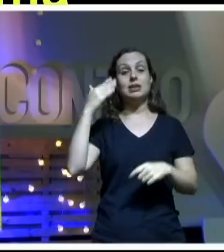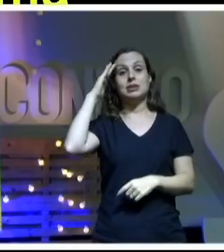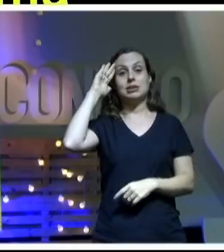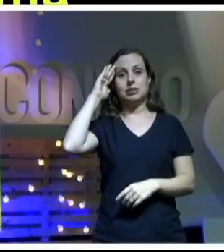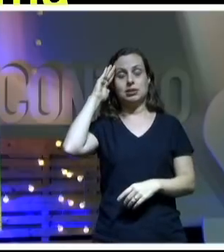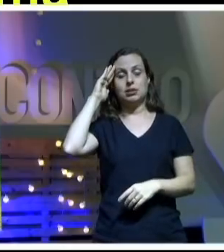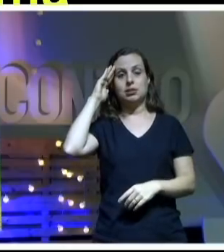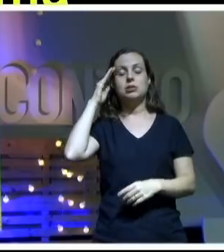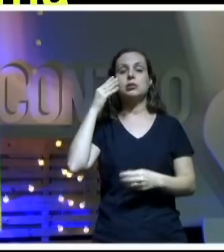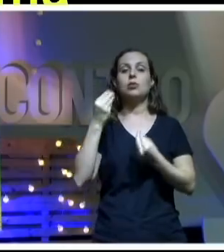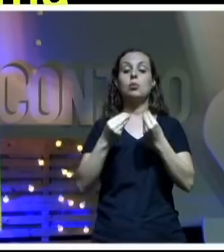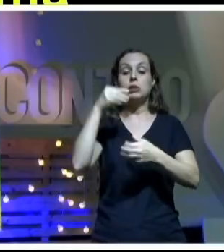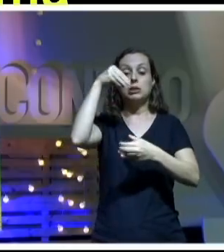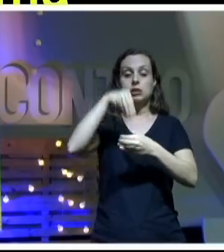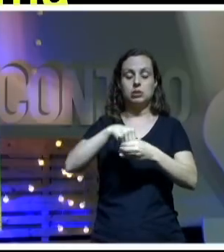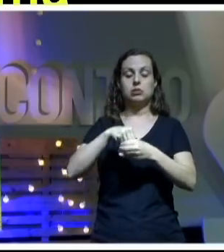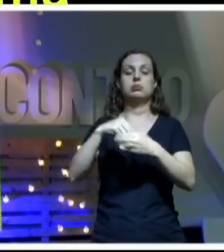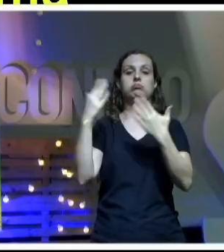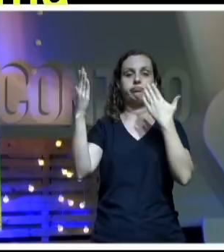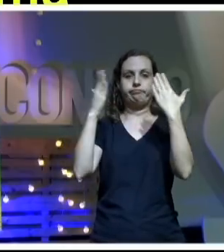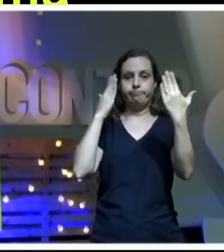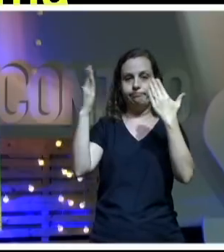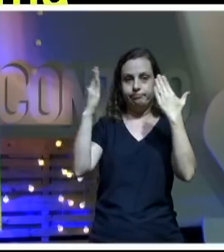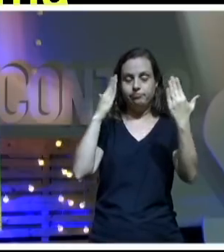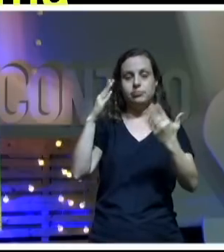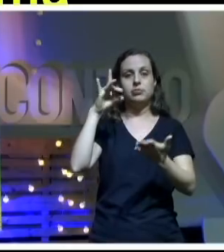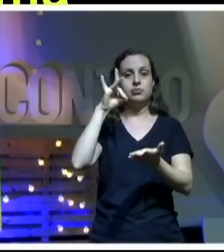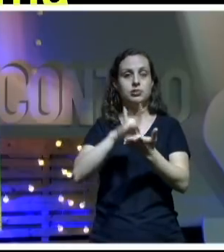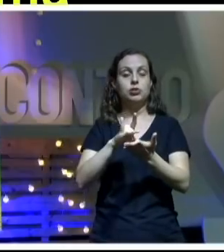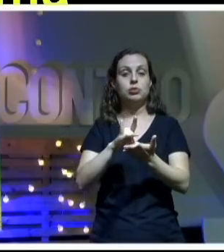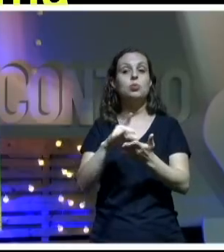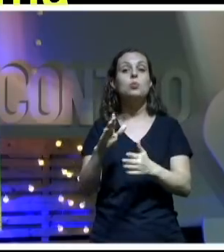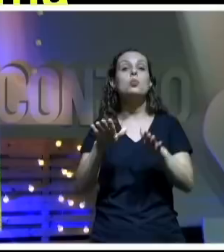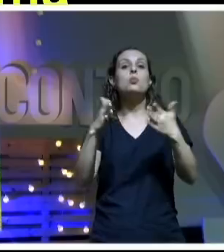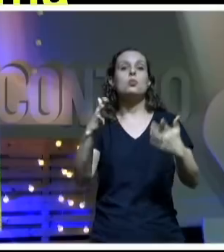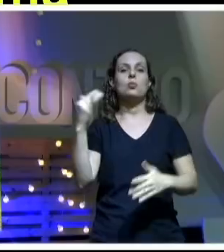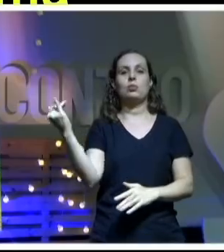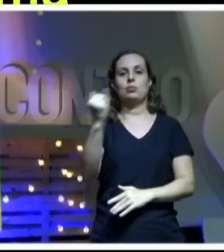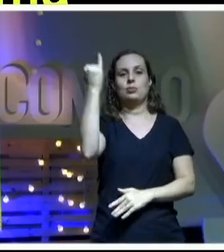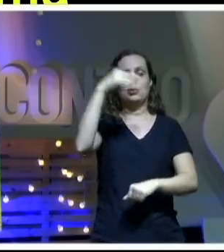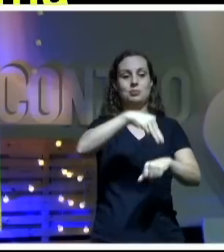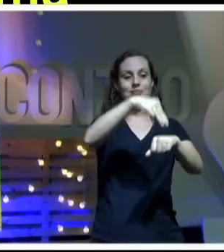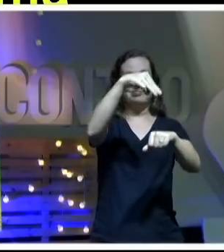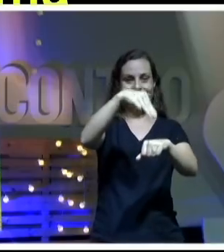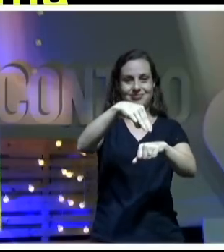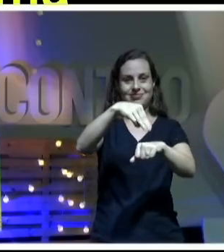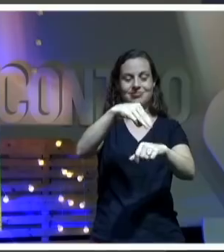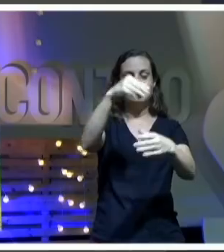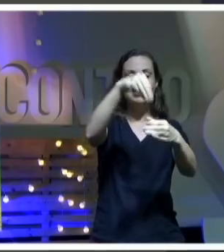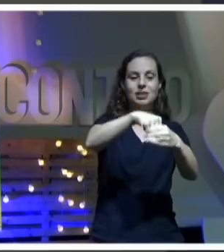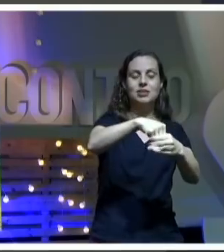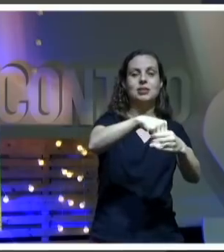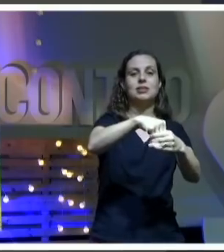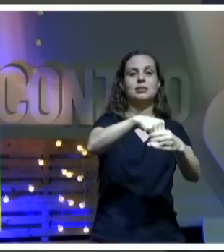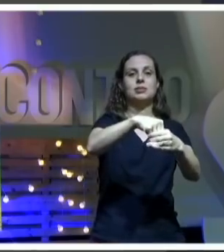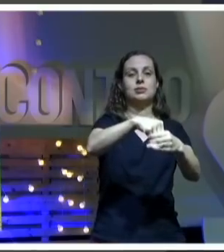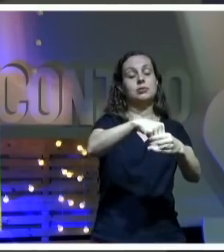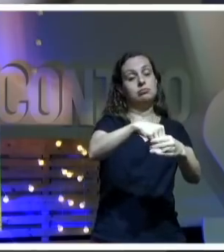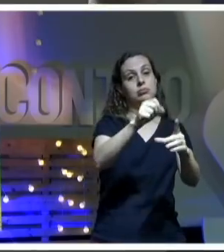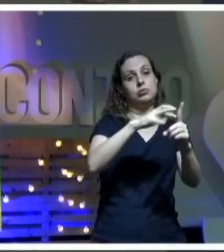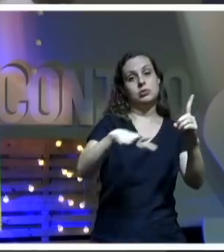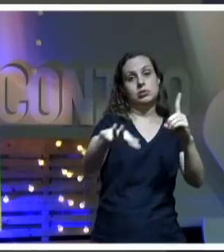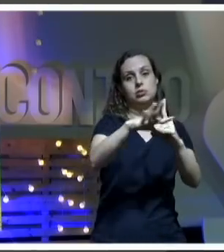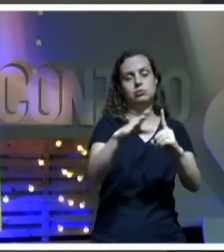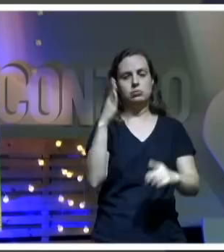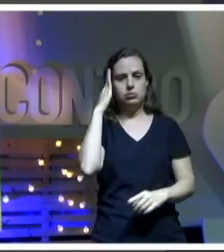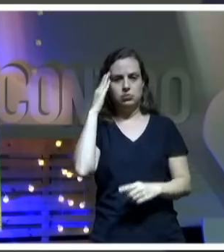reação psicológica ao aumento da irrelevância dos ministérios na sociedade sabe por que os pastores não quer ser